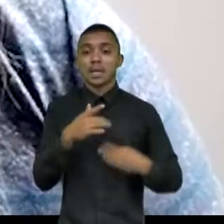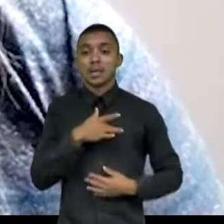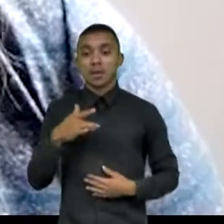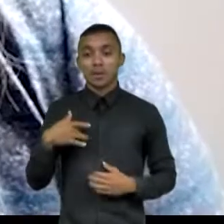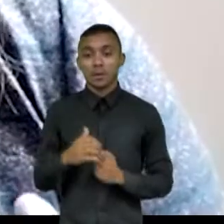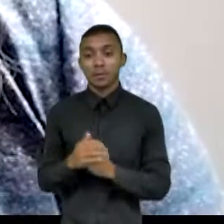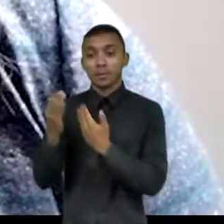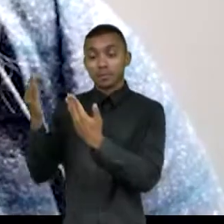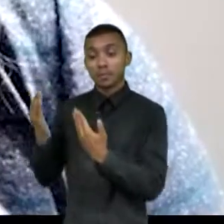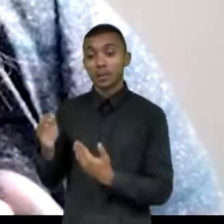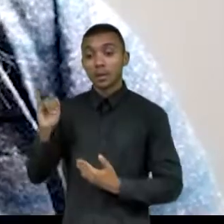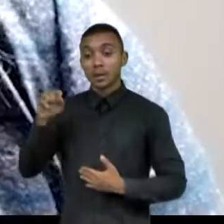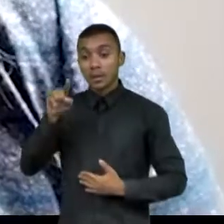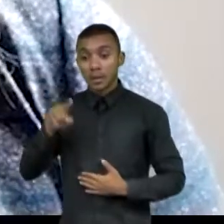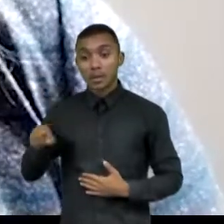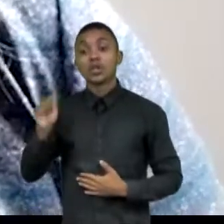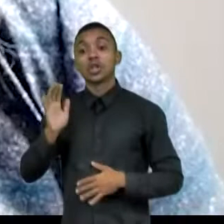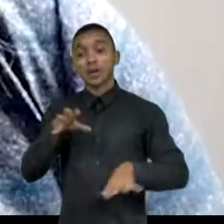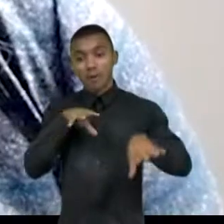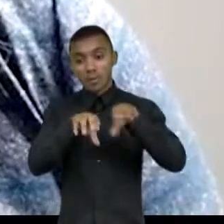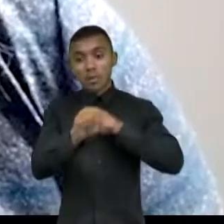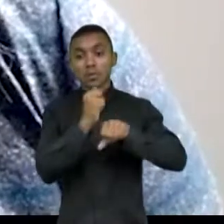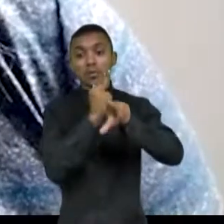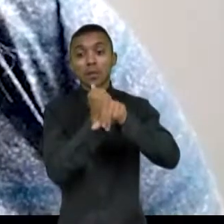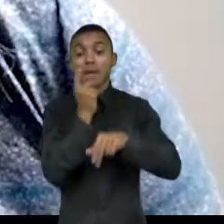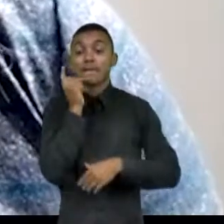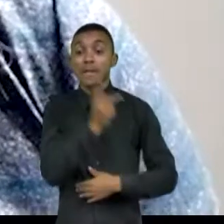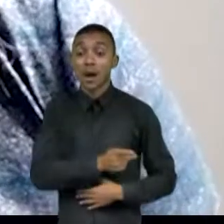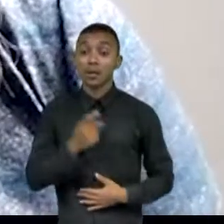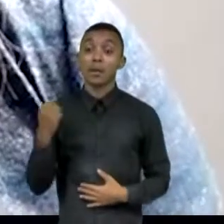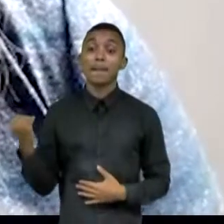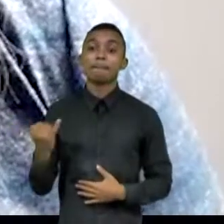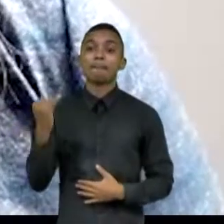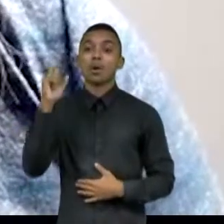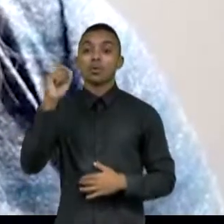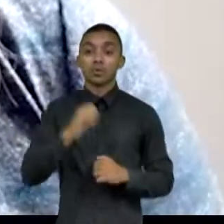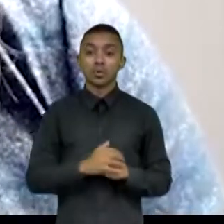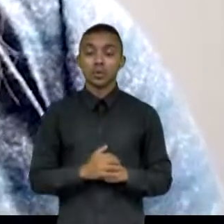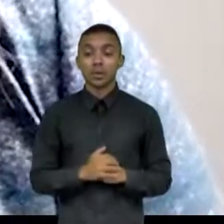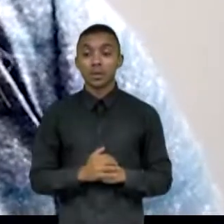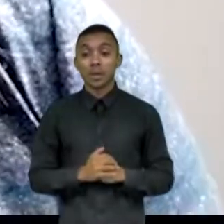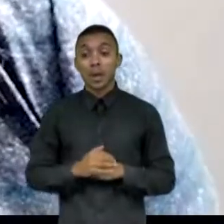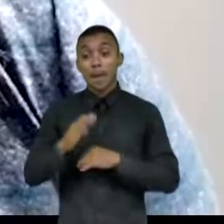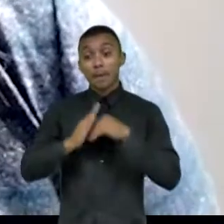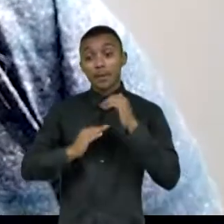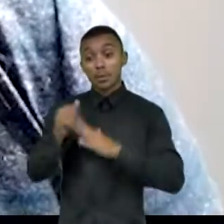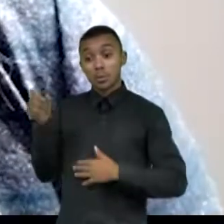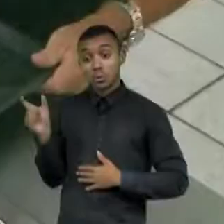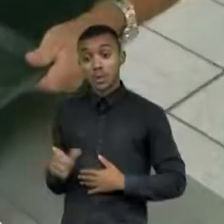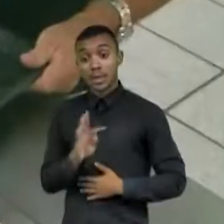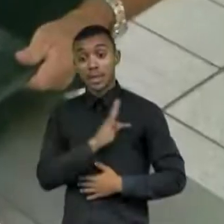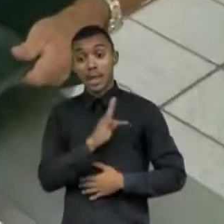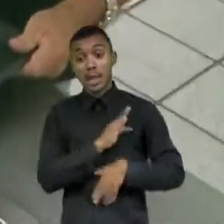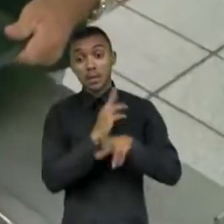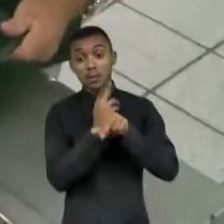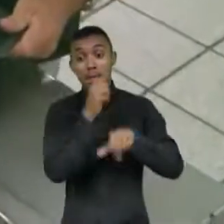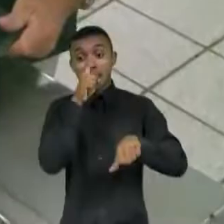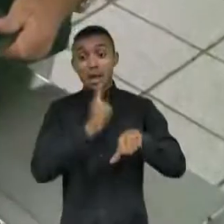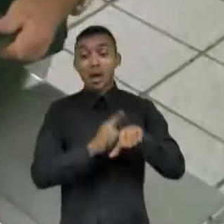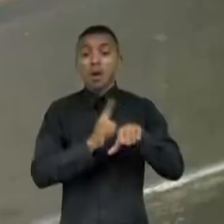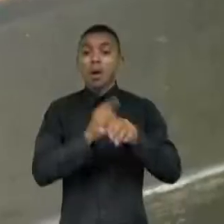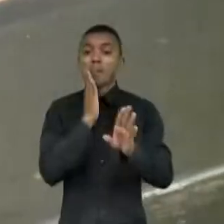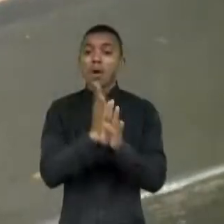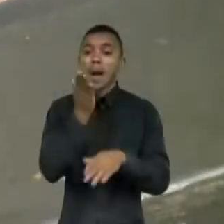Ivna Cavalcante também é nutricionista. Ela ressalta que é essencial a presença de um profissional da nutrição para uma